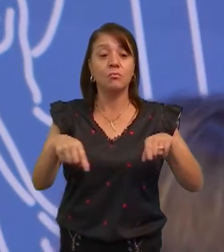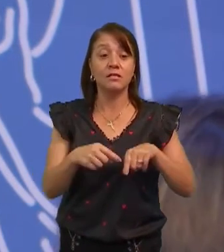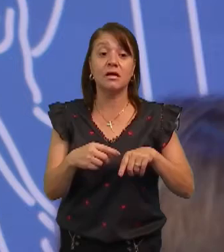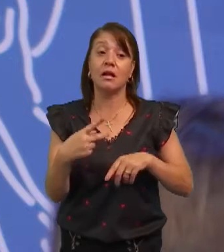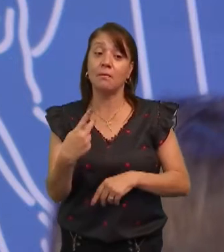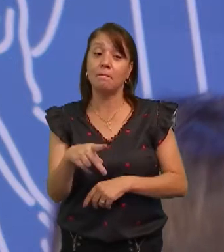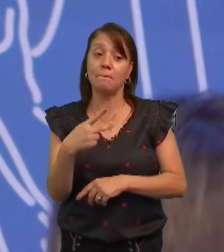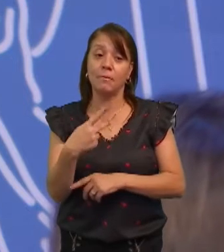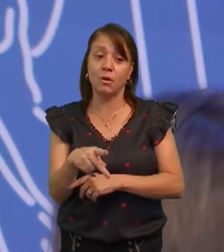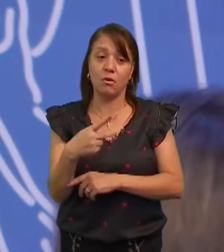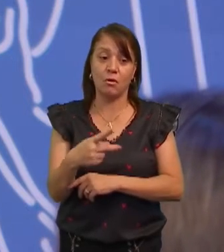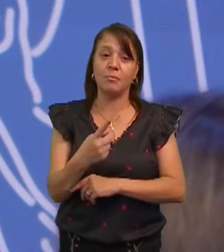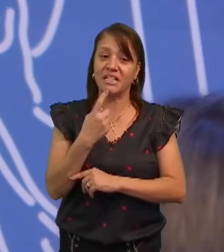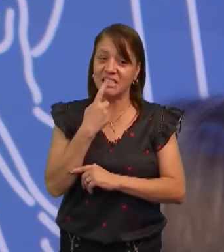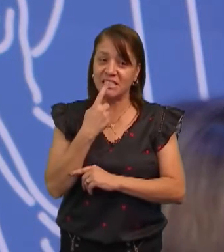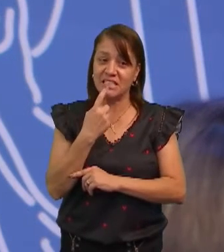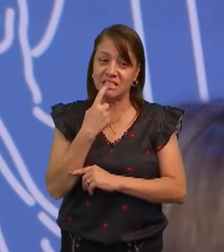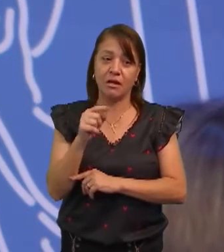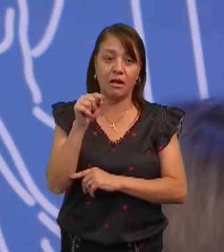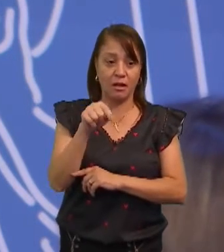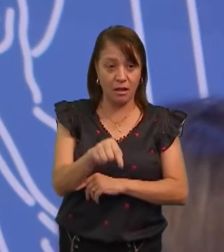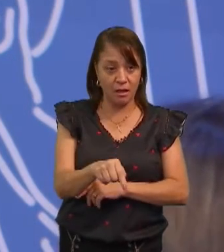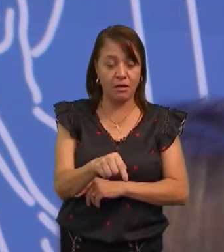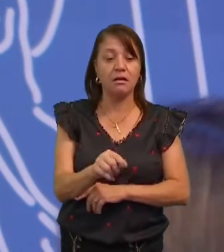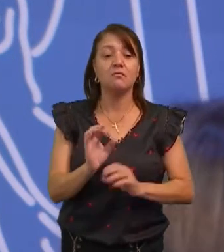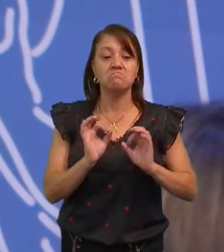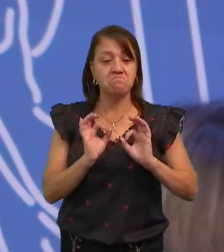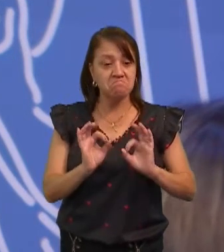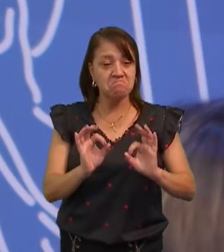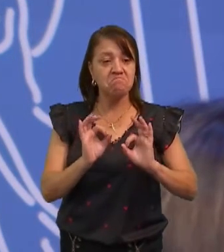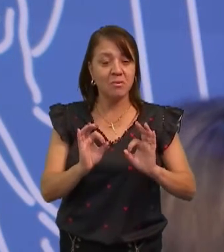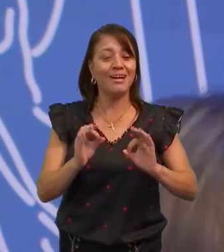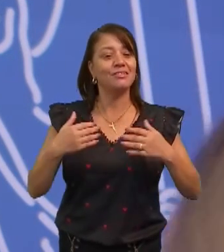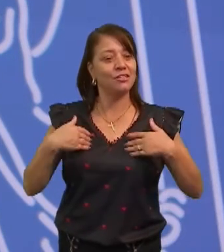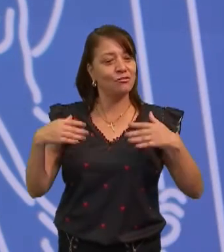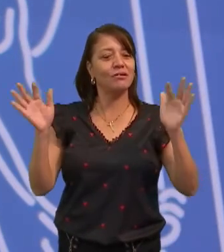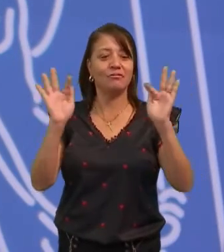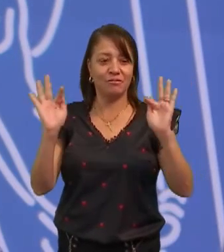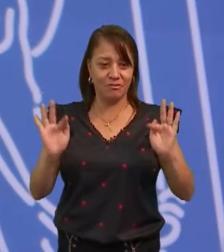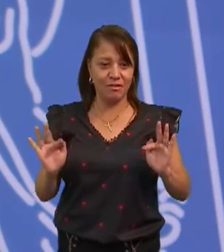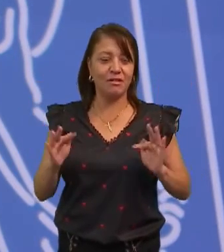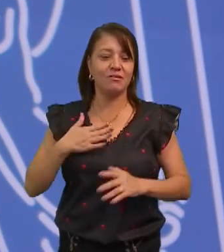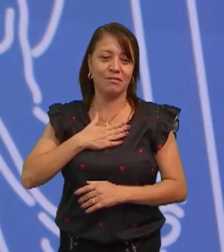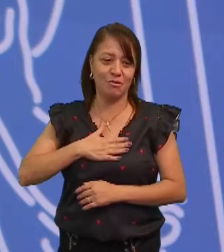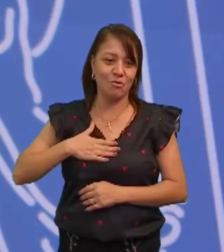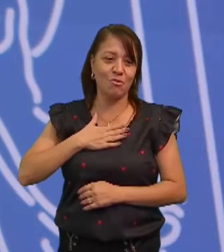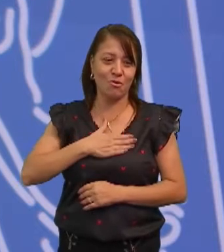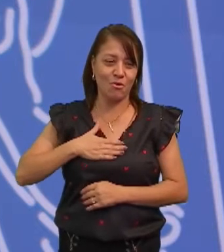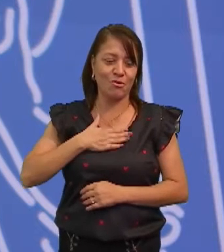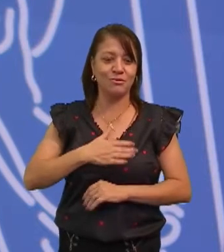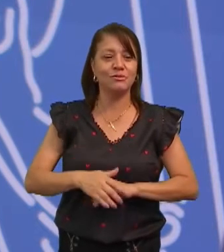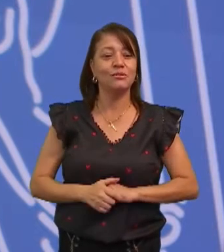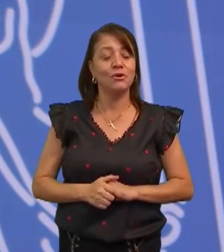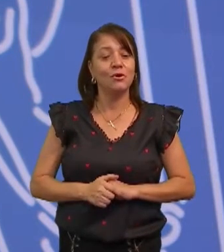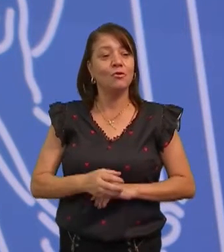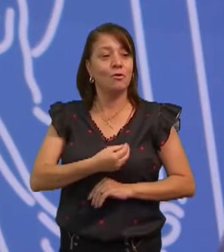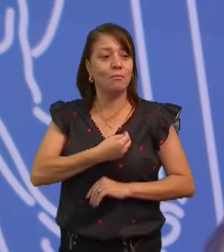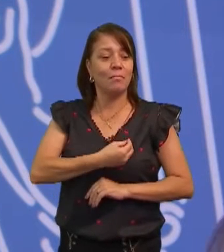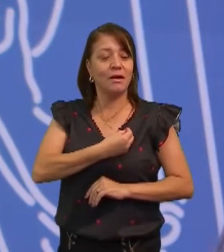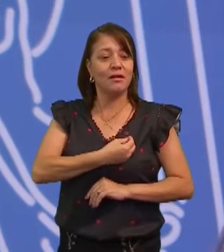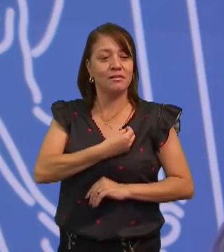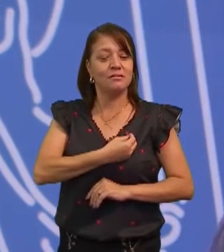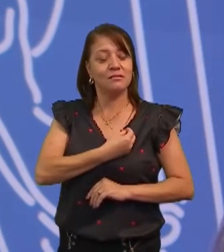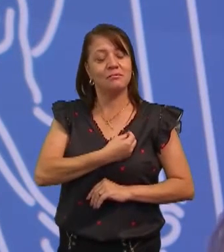recurso que nós empenhamos lá entregando paraa população a gente fica muito feliz né Eh nós como participantes